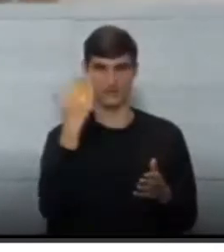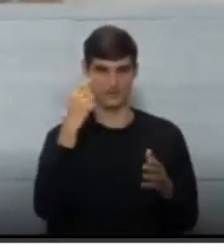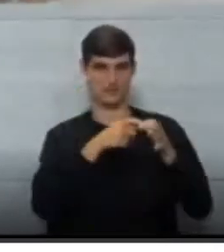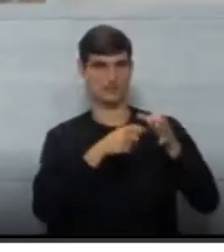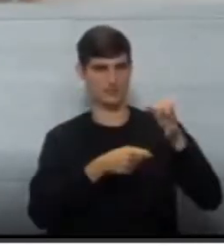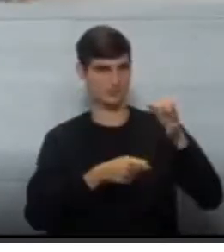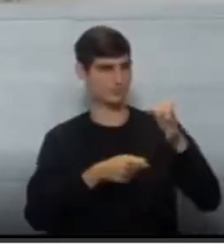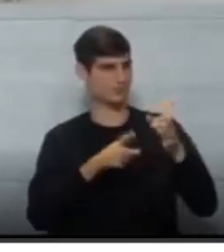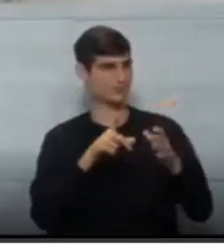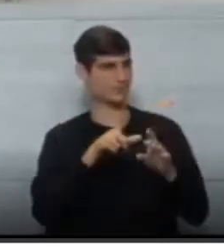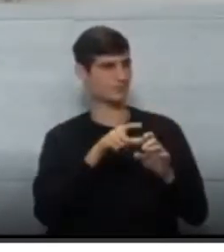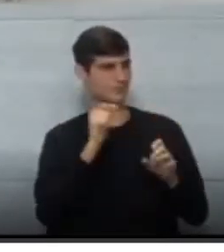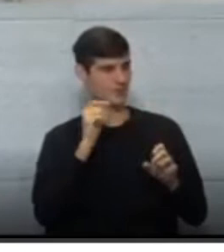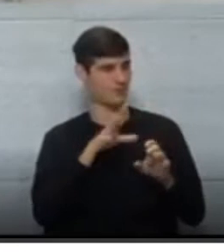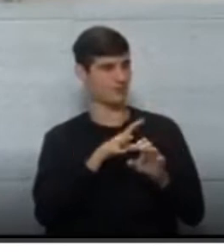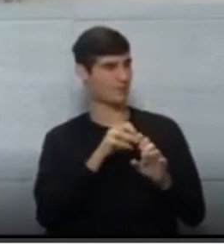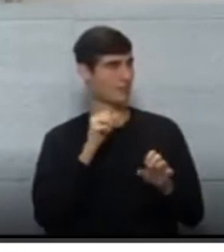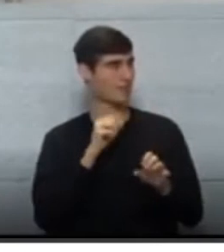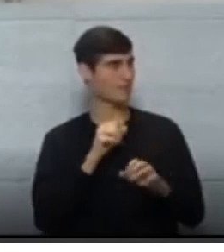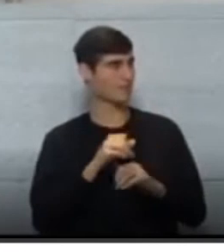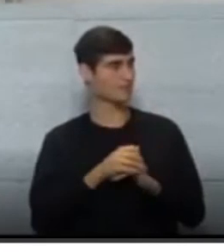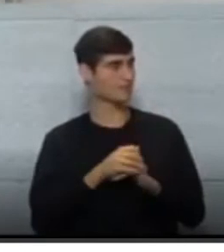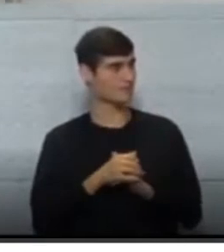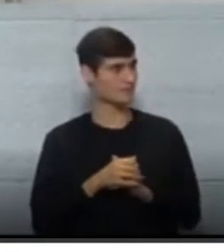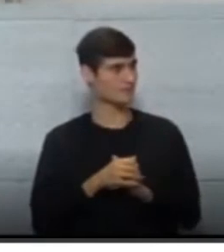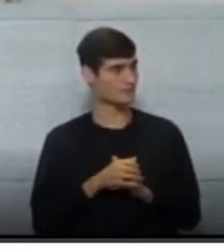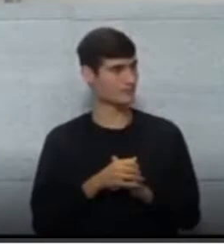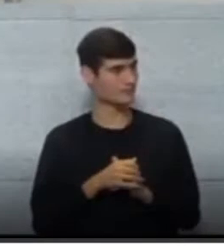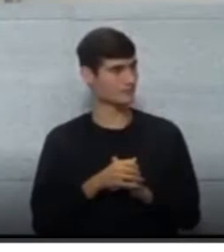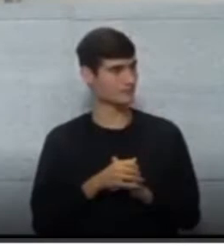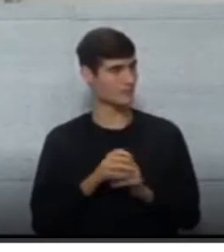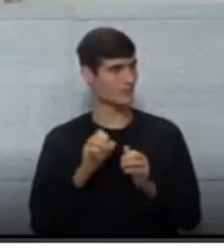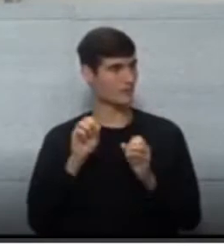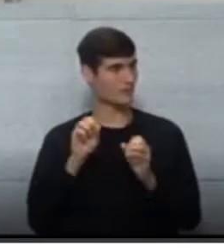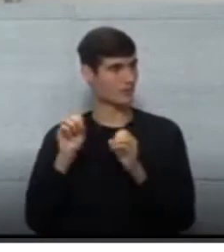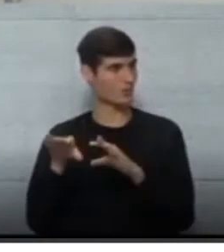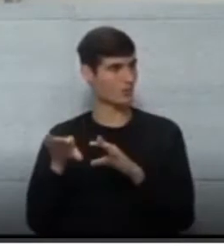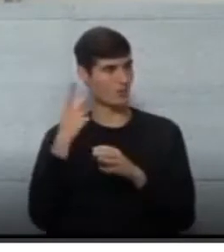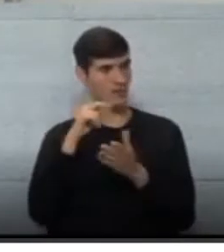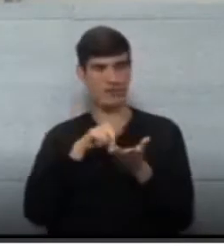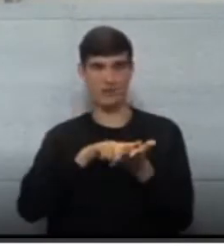Então, faço a esterilização ali da boca, vou pegar uma pipeta estéreo,